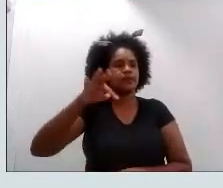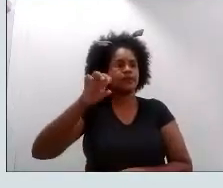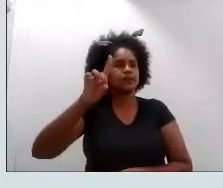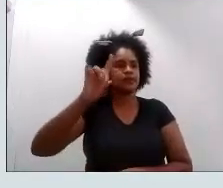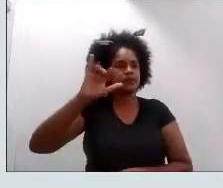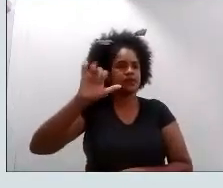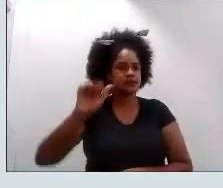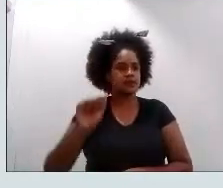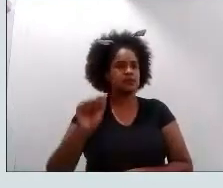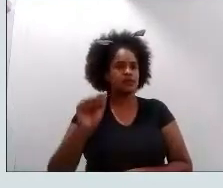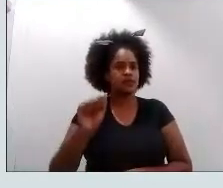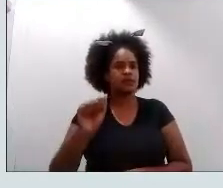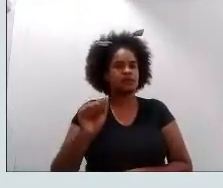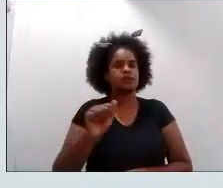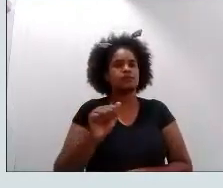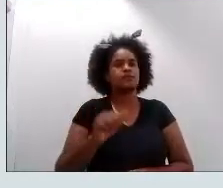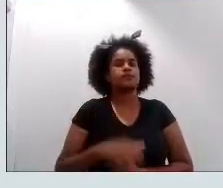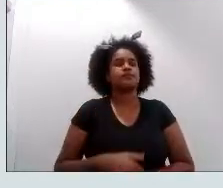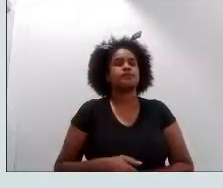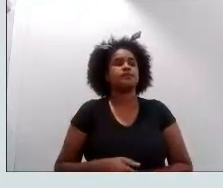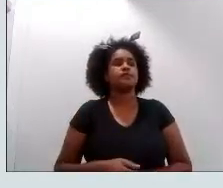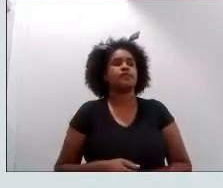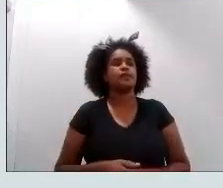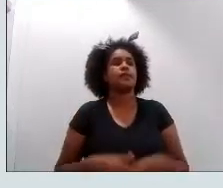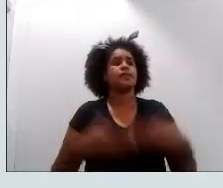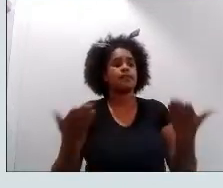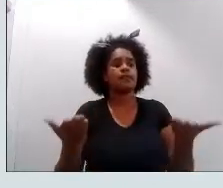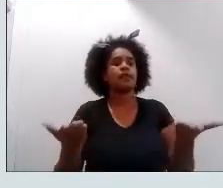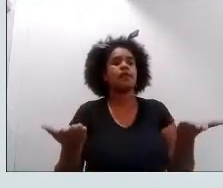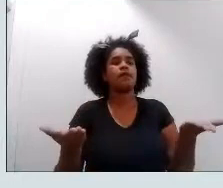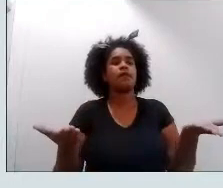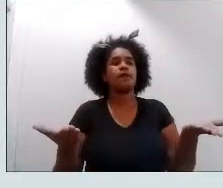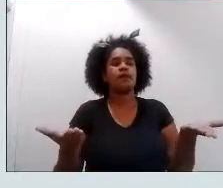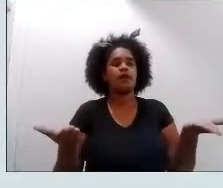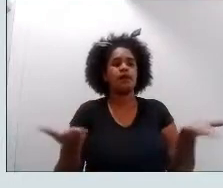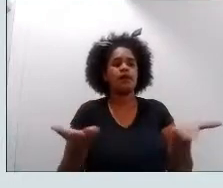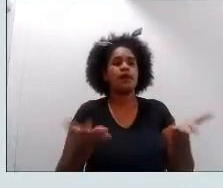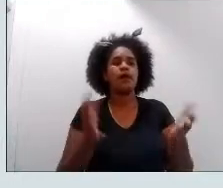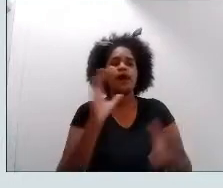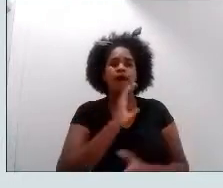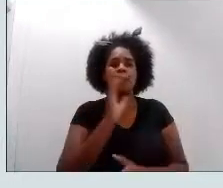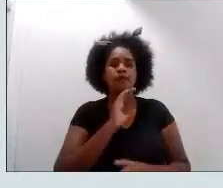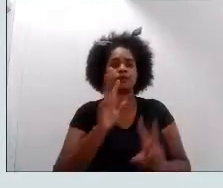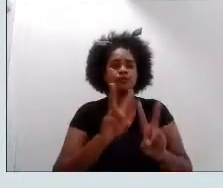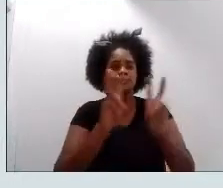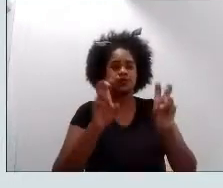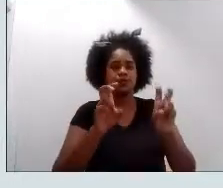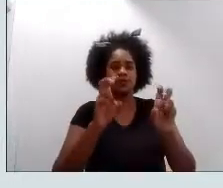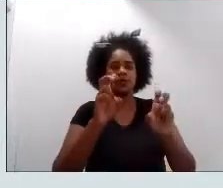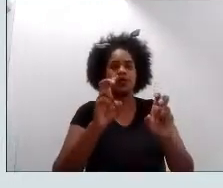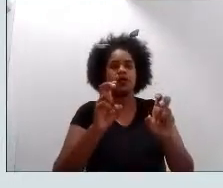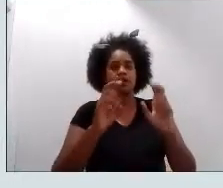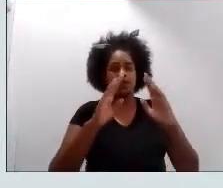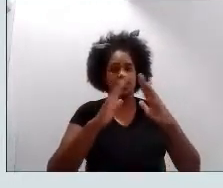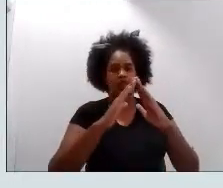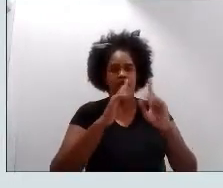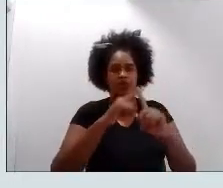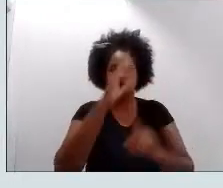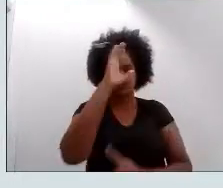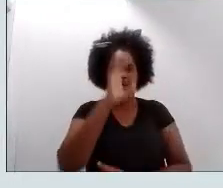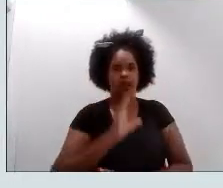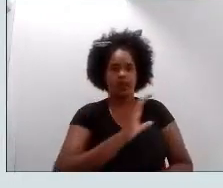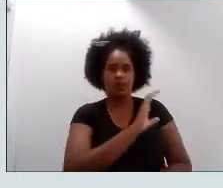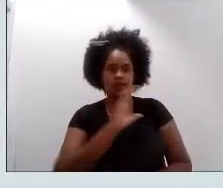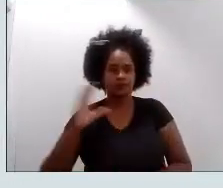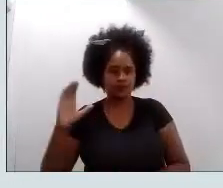1572. Só para concluir, vou falar rapidamente sobre a atuação da Igreja Católica nesse processo de colonização. A